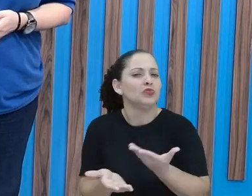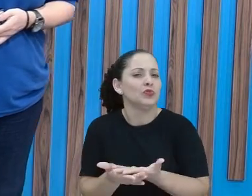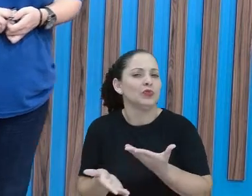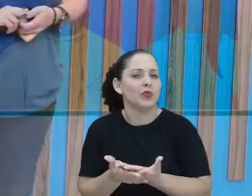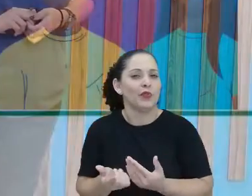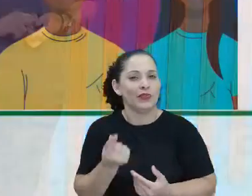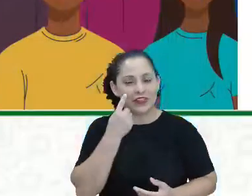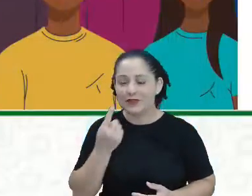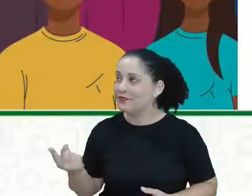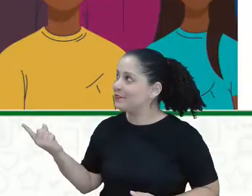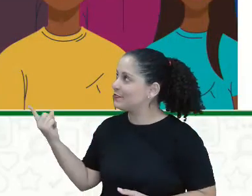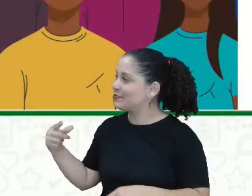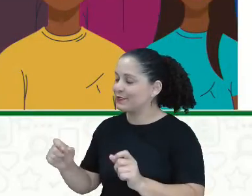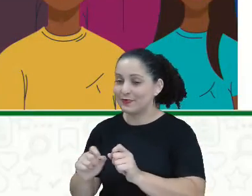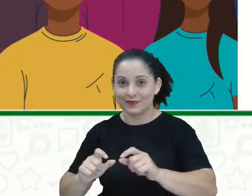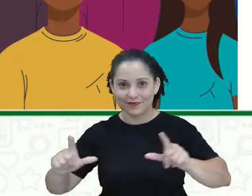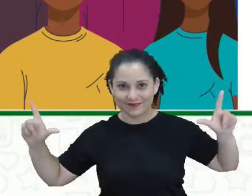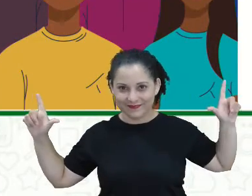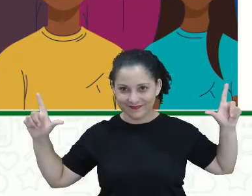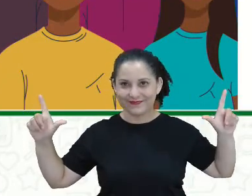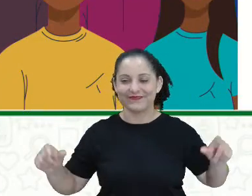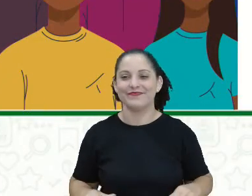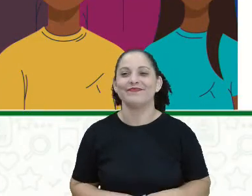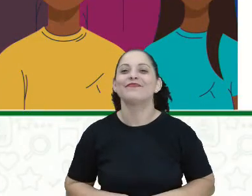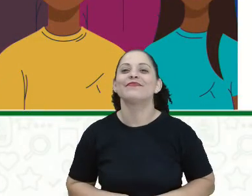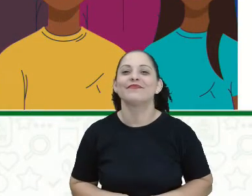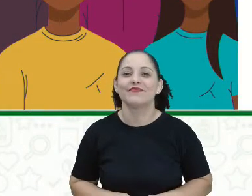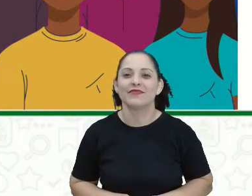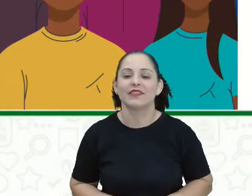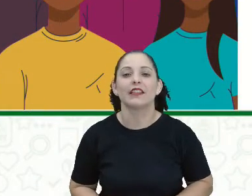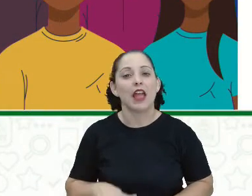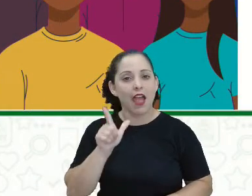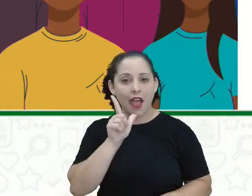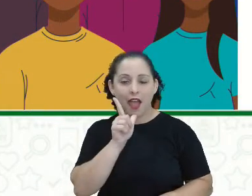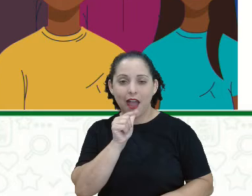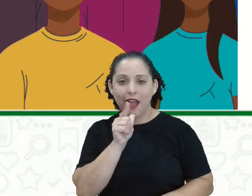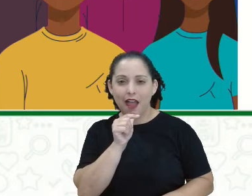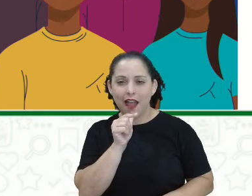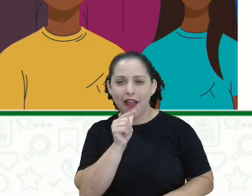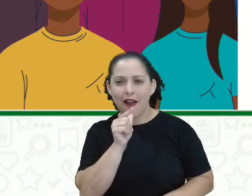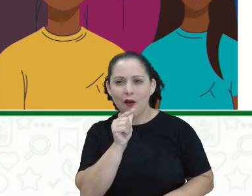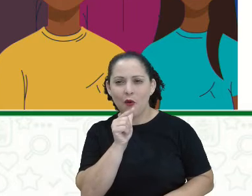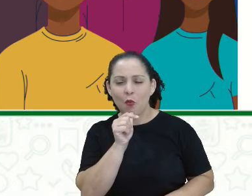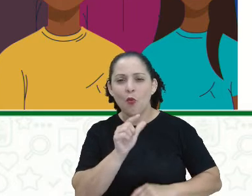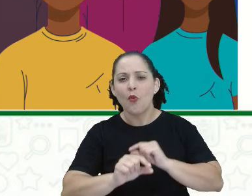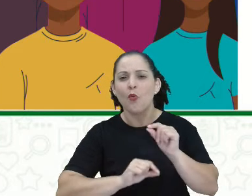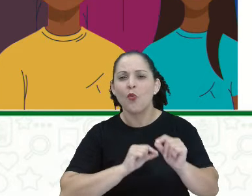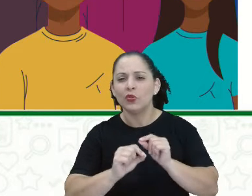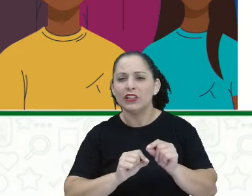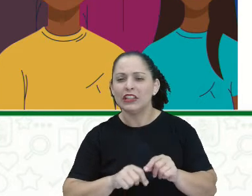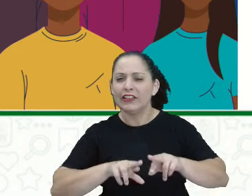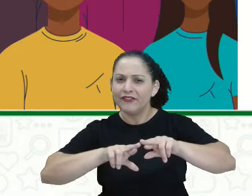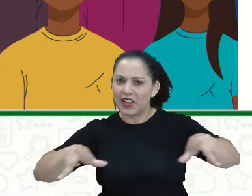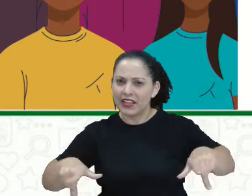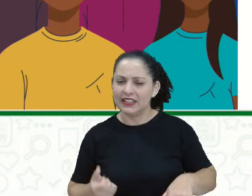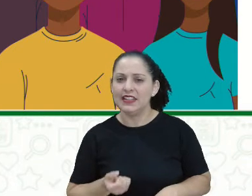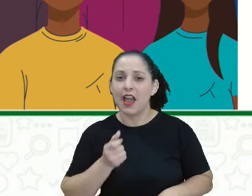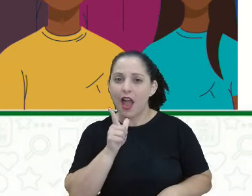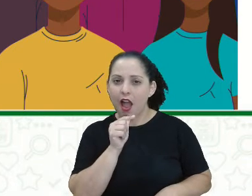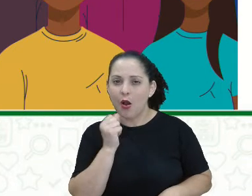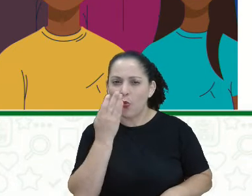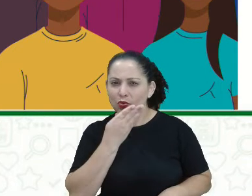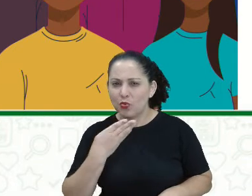aí na tela, Dene, por gentileza. Isso aí. Então, a gente viu que água doce não é água